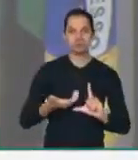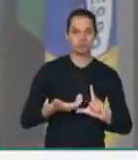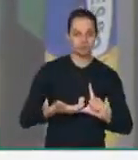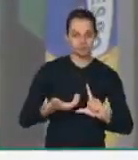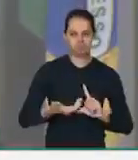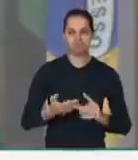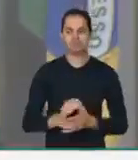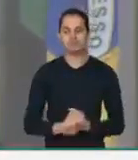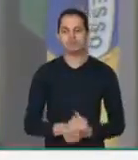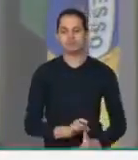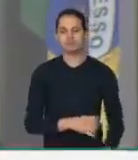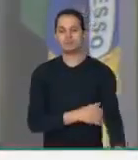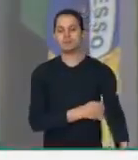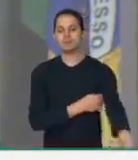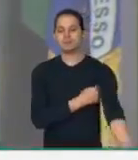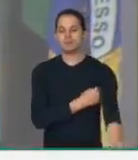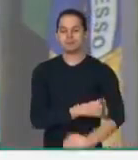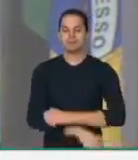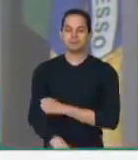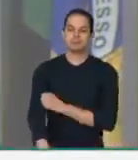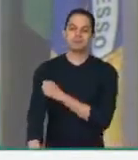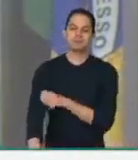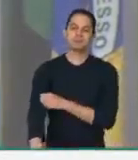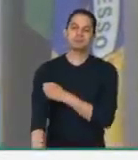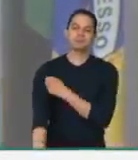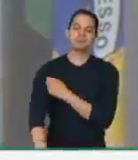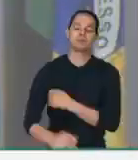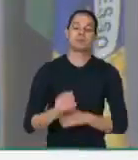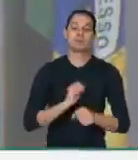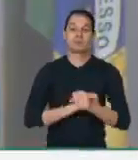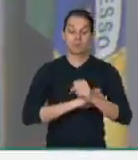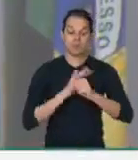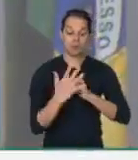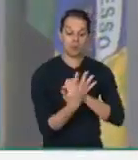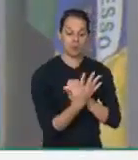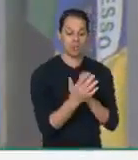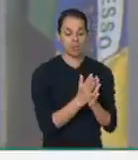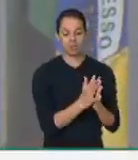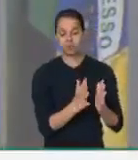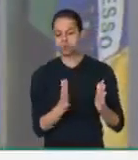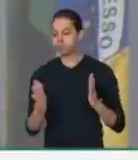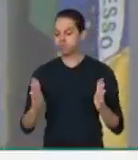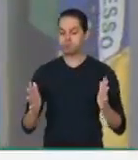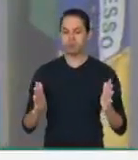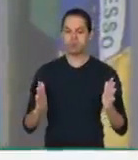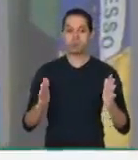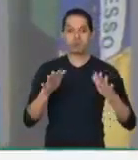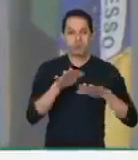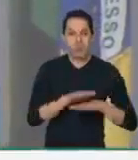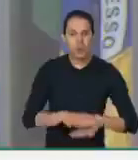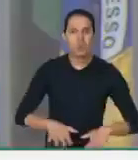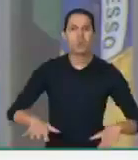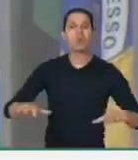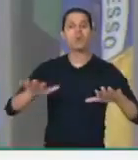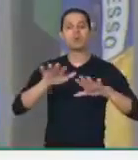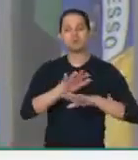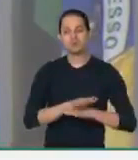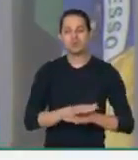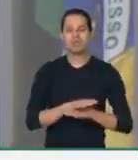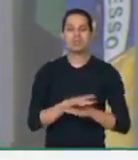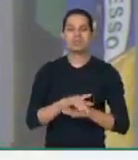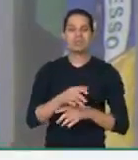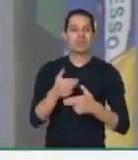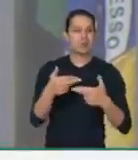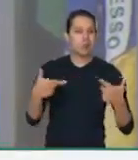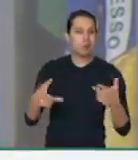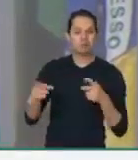bom senhores nessa pandemia é fato que muitos de nós Palhares todos nós estamos abrindo de mão de